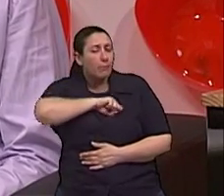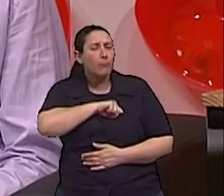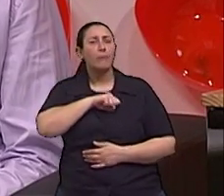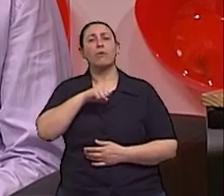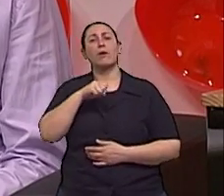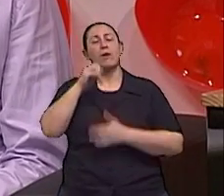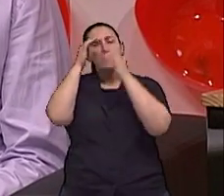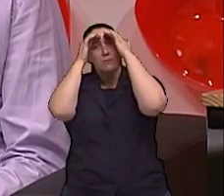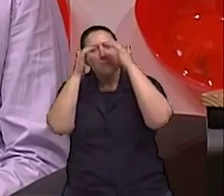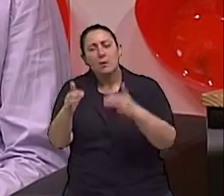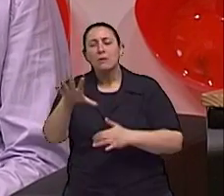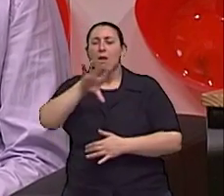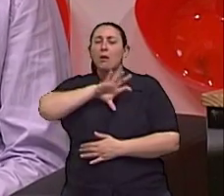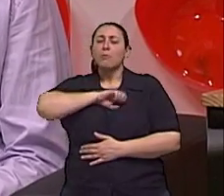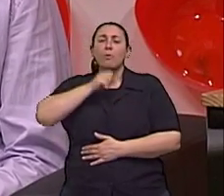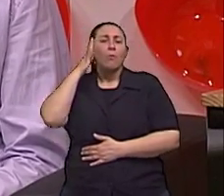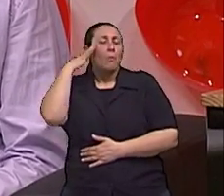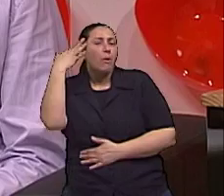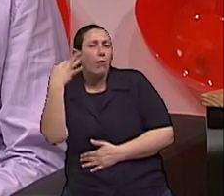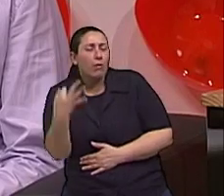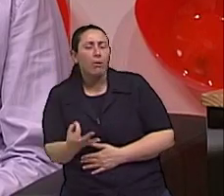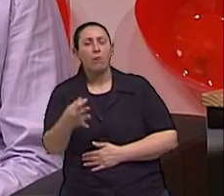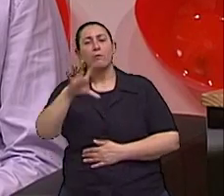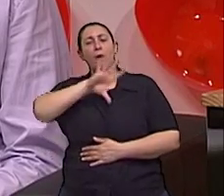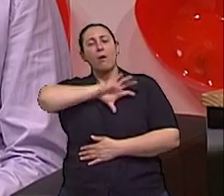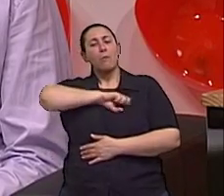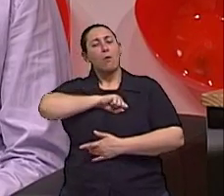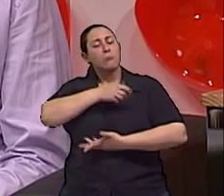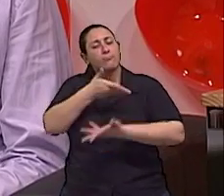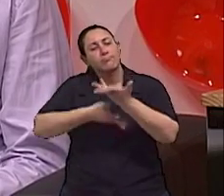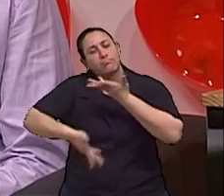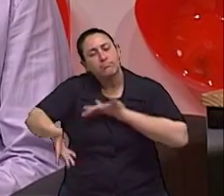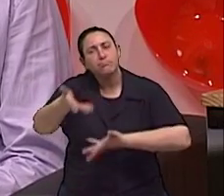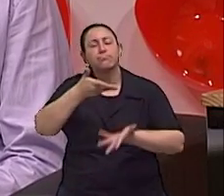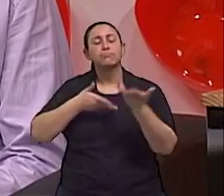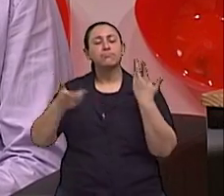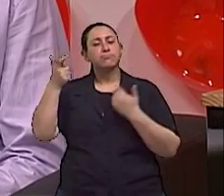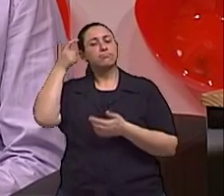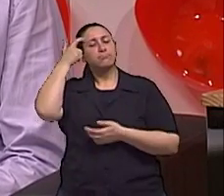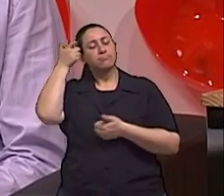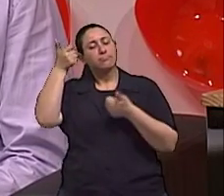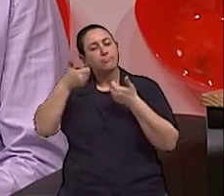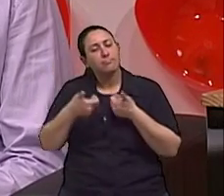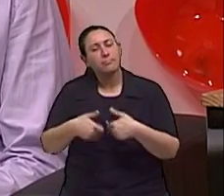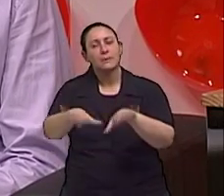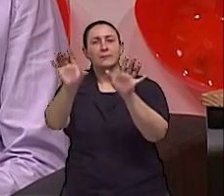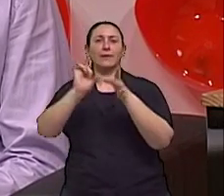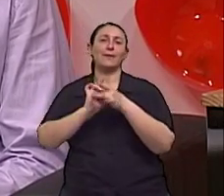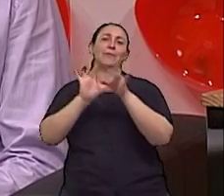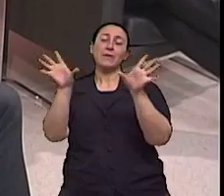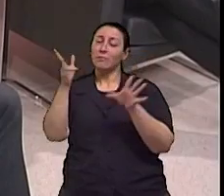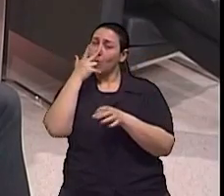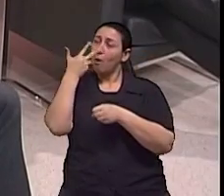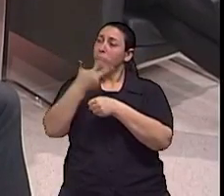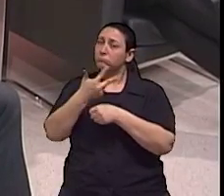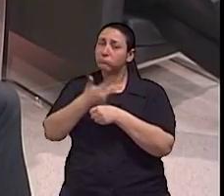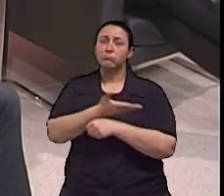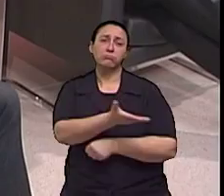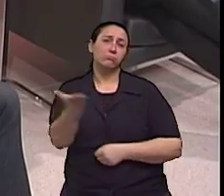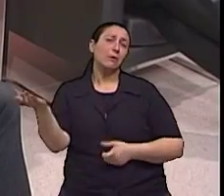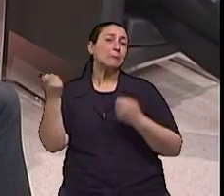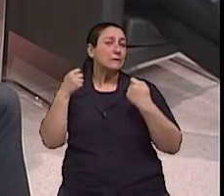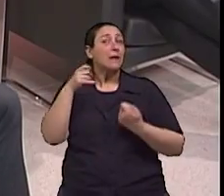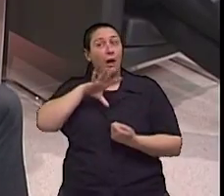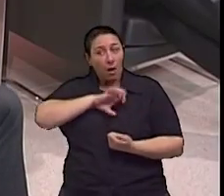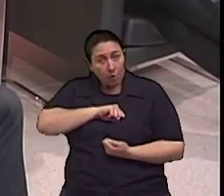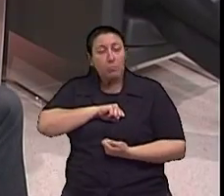amor compreende. E é dessa forma que nós conseguimos fazer com que os nossos idosos tenham uma perspectiva de vida melhor. Claro. E sempre eu acho que a gente tem